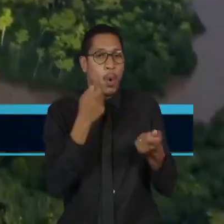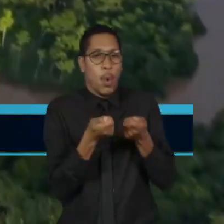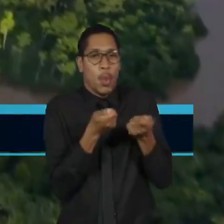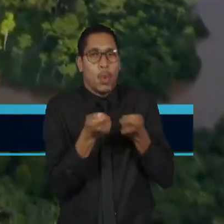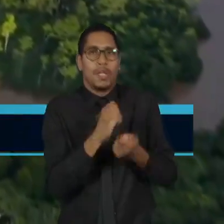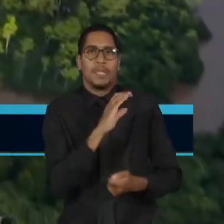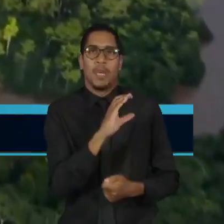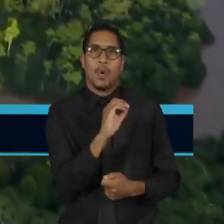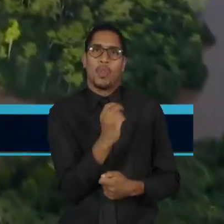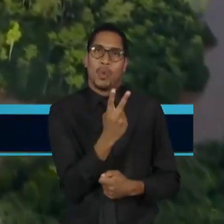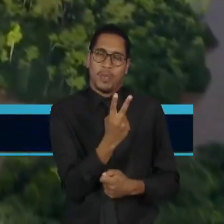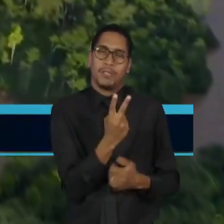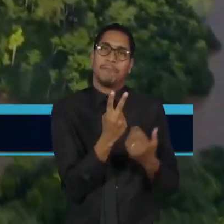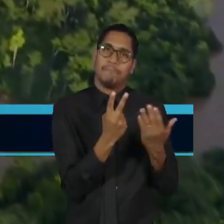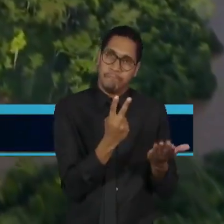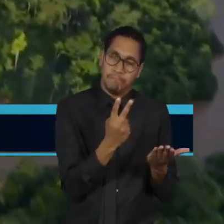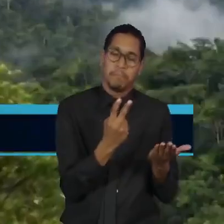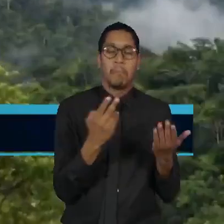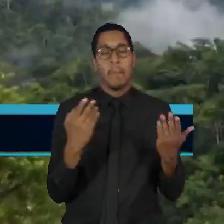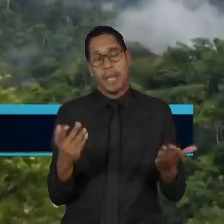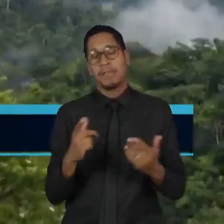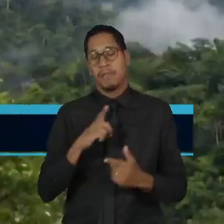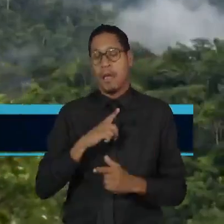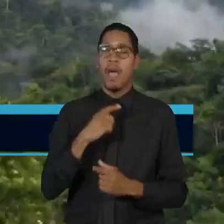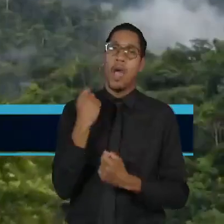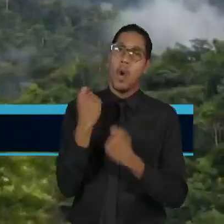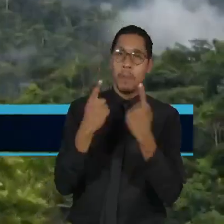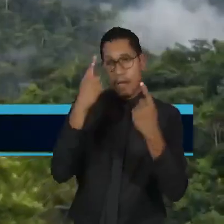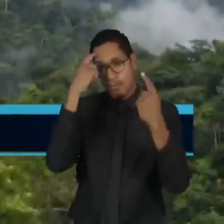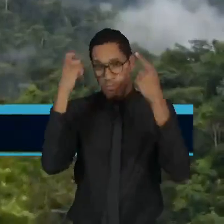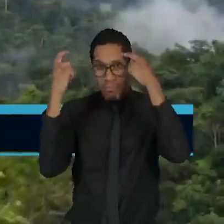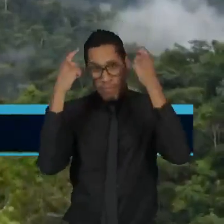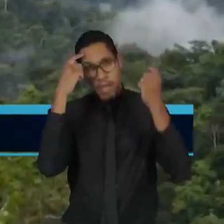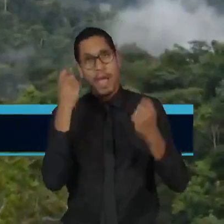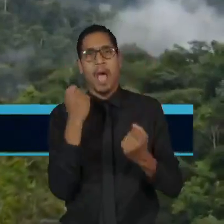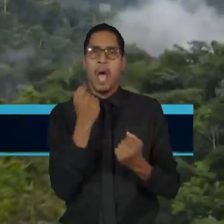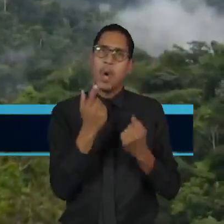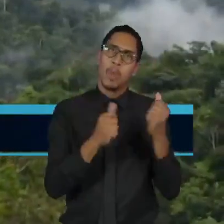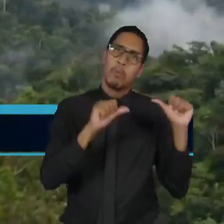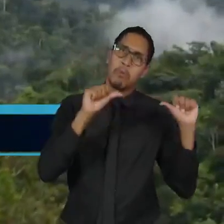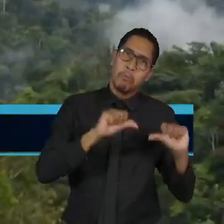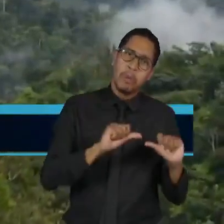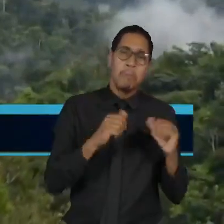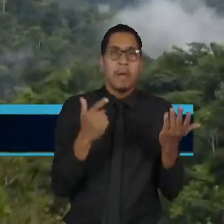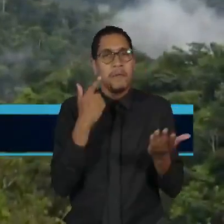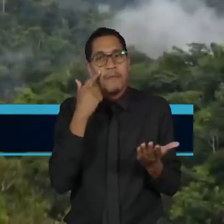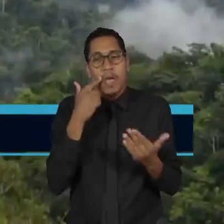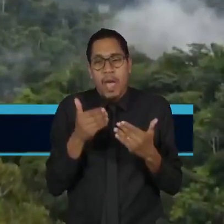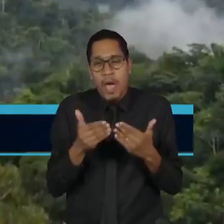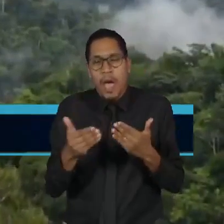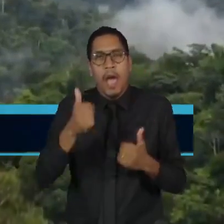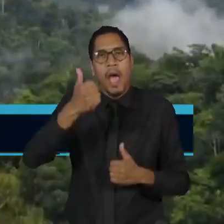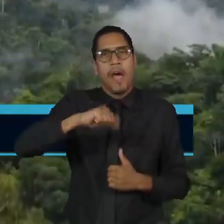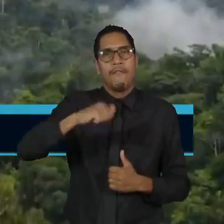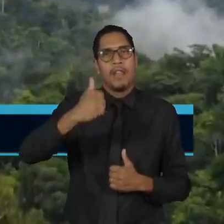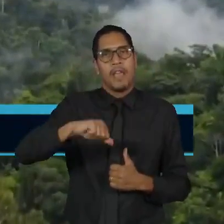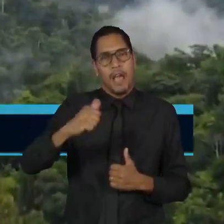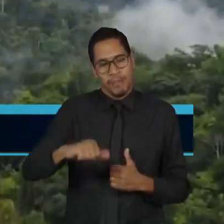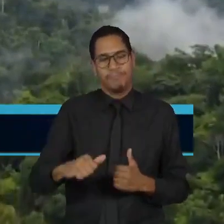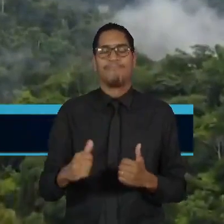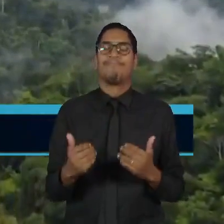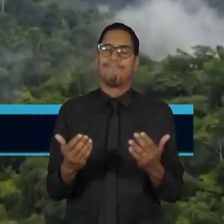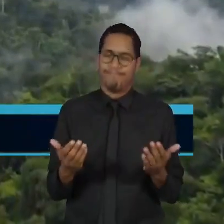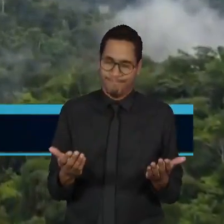boas ideias, tem péssimas ideias, é preciso ver para onde isso vai, mas certamente essa é uma vocação